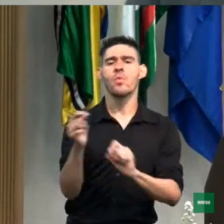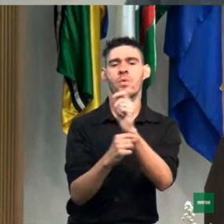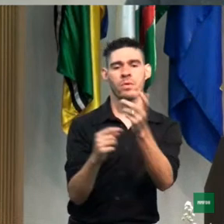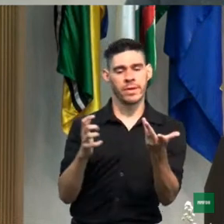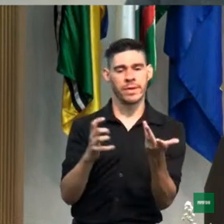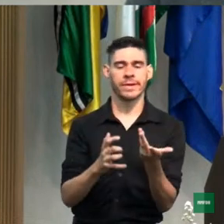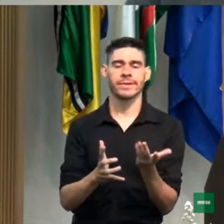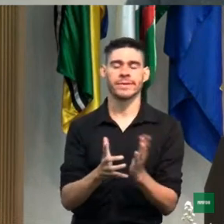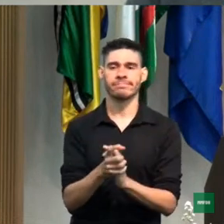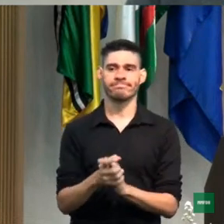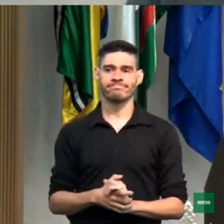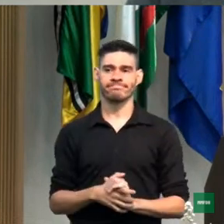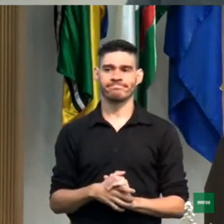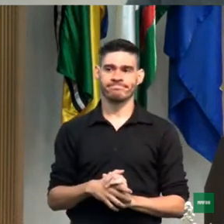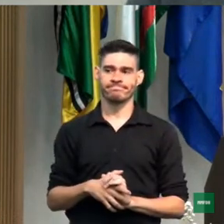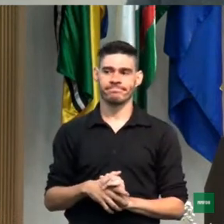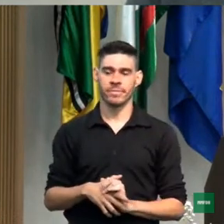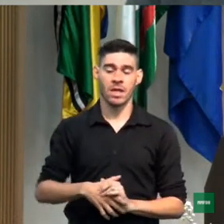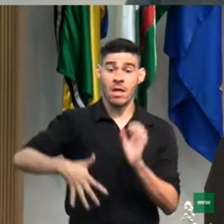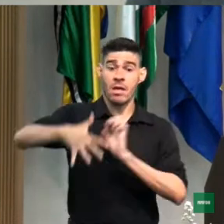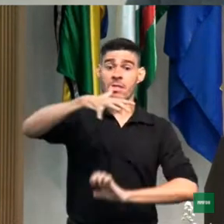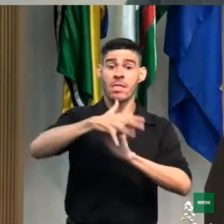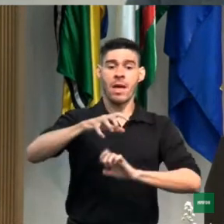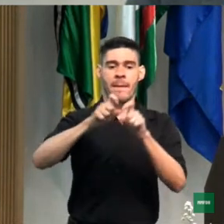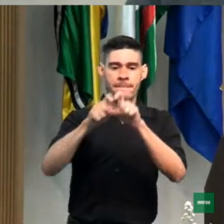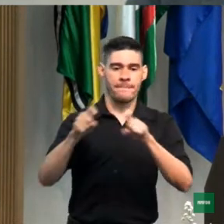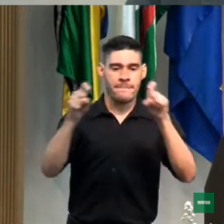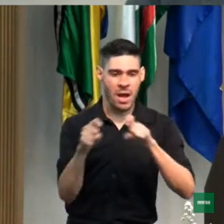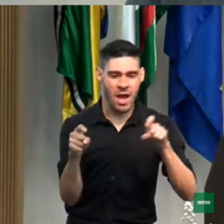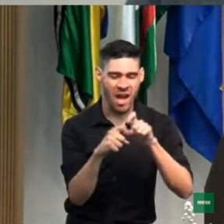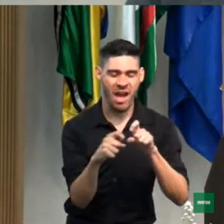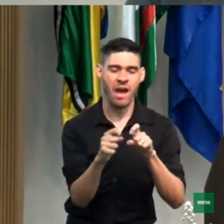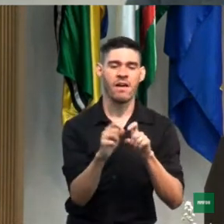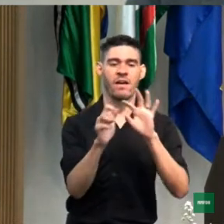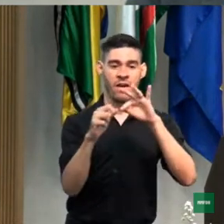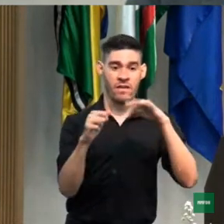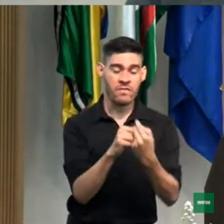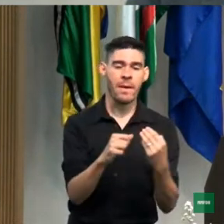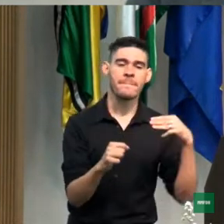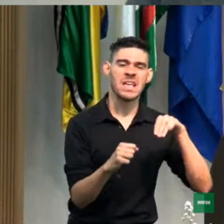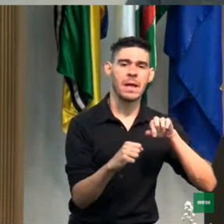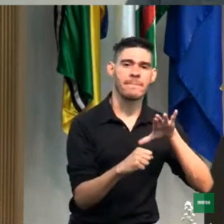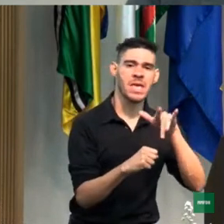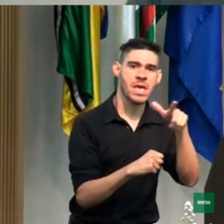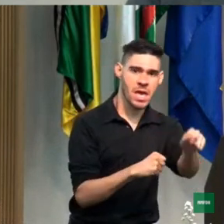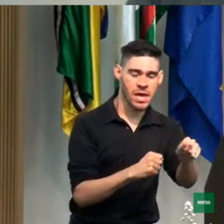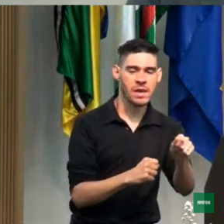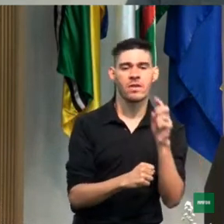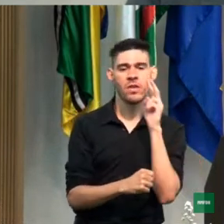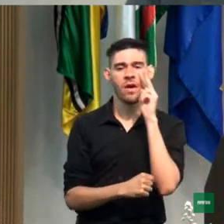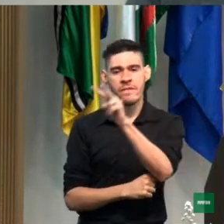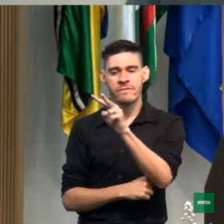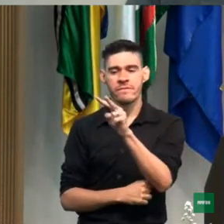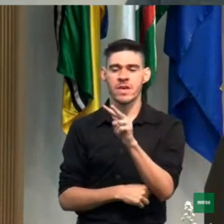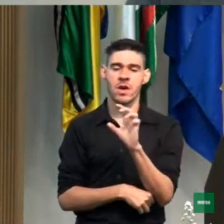da empresa de computação, a família Miranda, o que a gente viu da Elo 7. O único problema